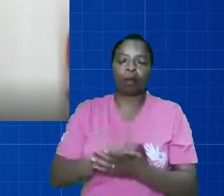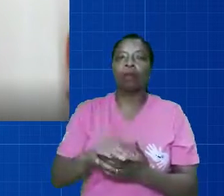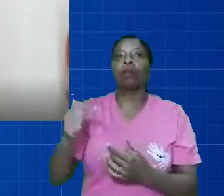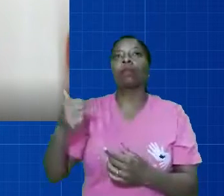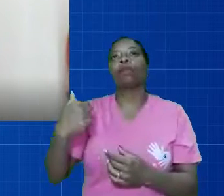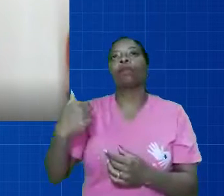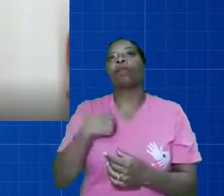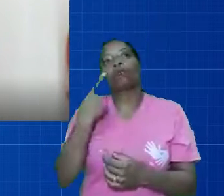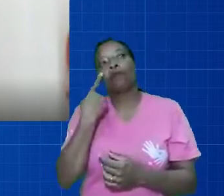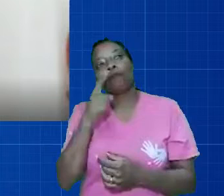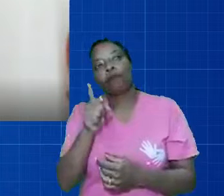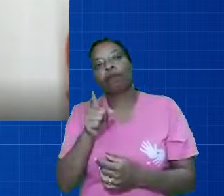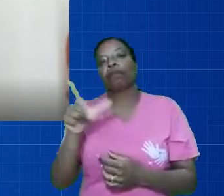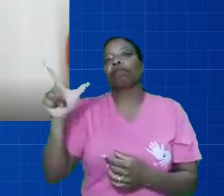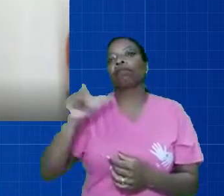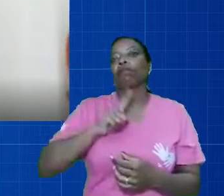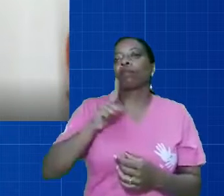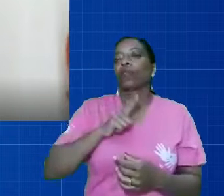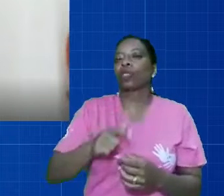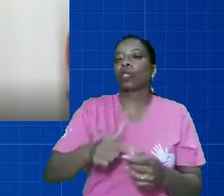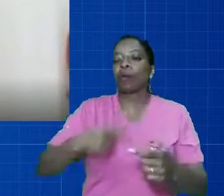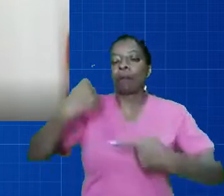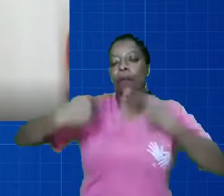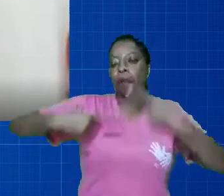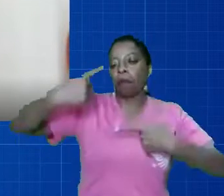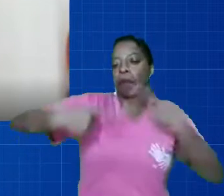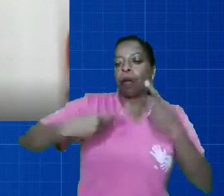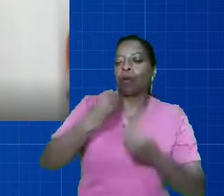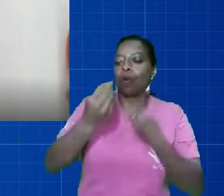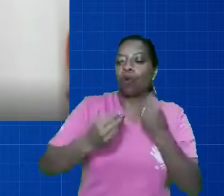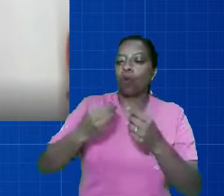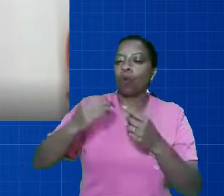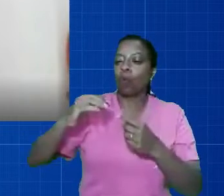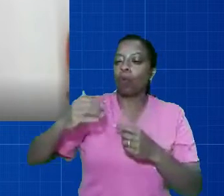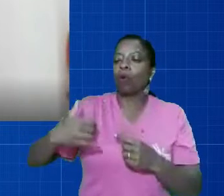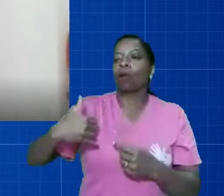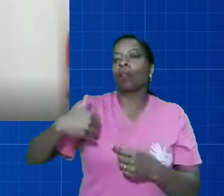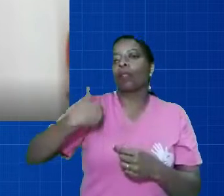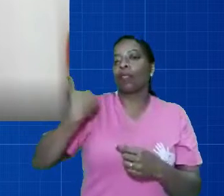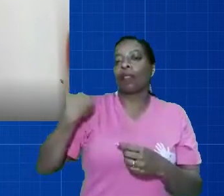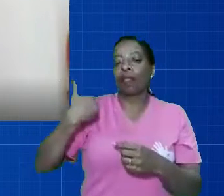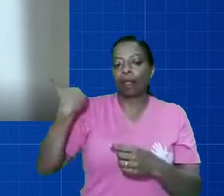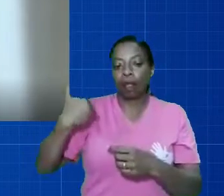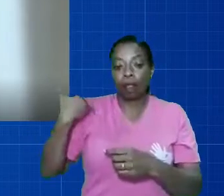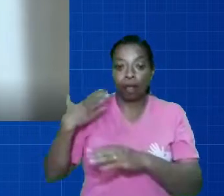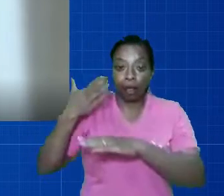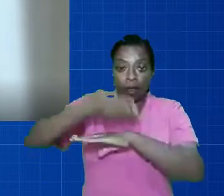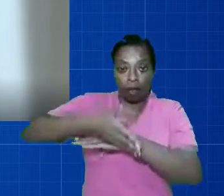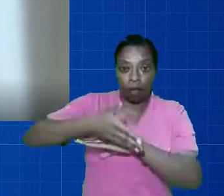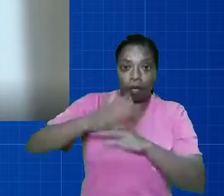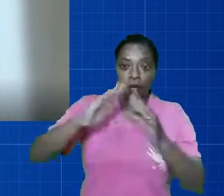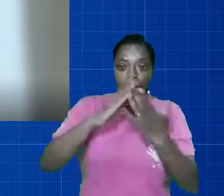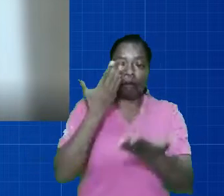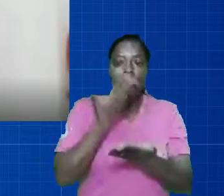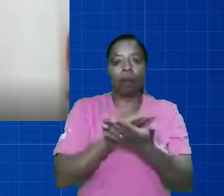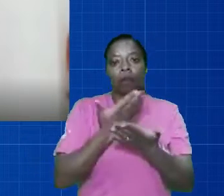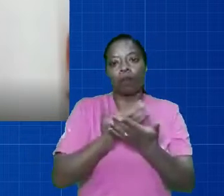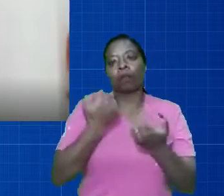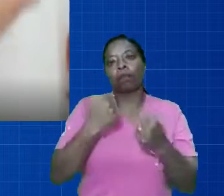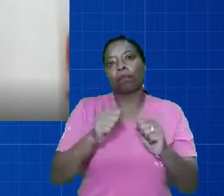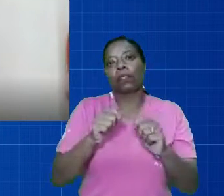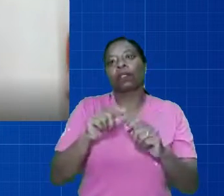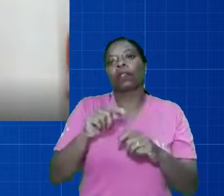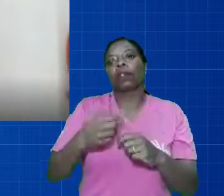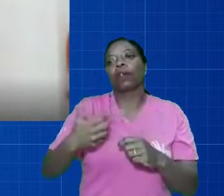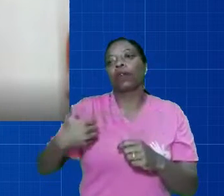né, para o primeiro ano, né, diminuir a idade, né? Sim. Não vou me lembrar qual era a idade,